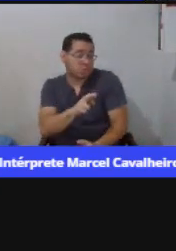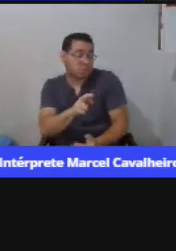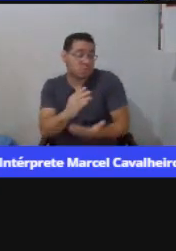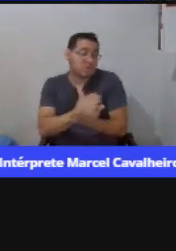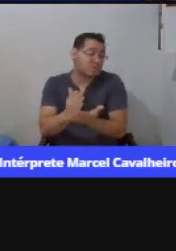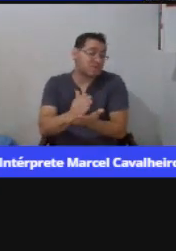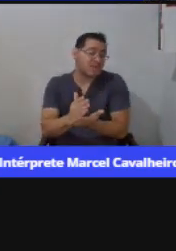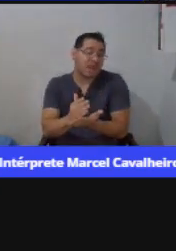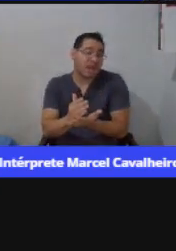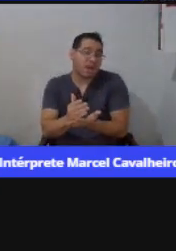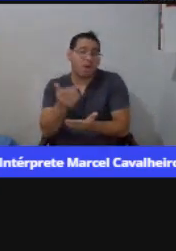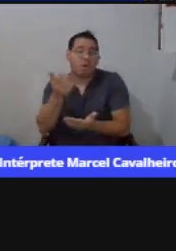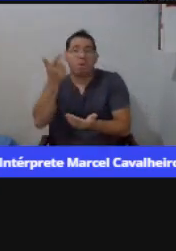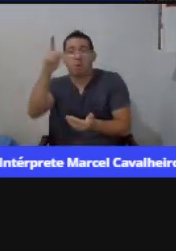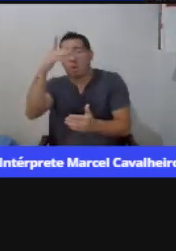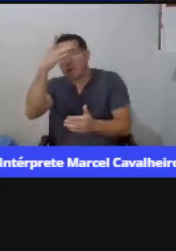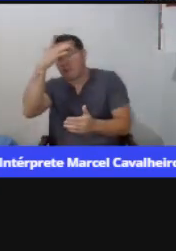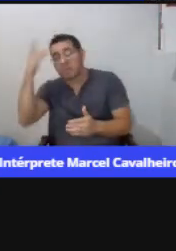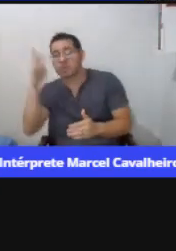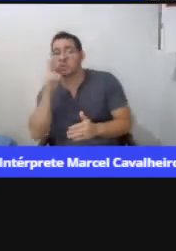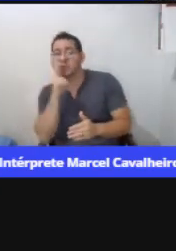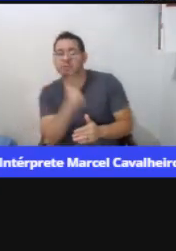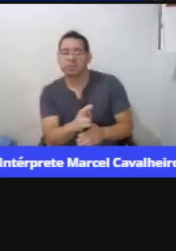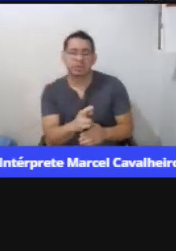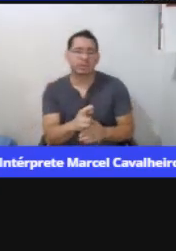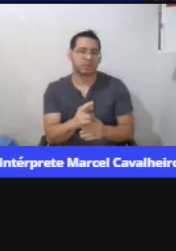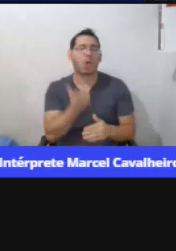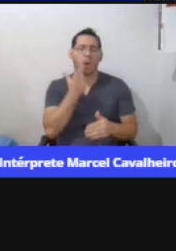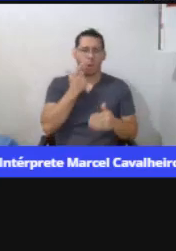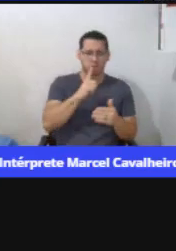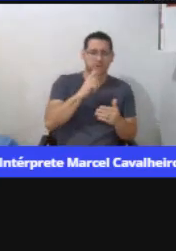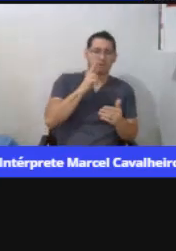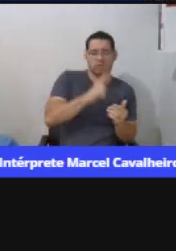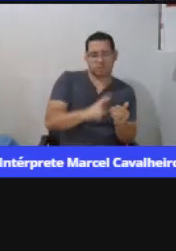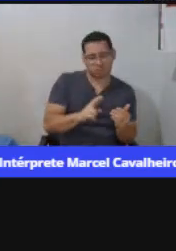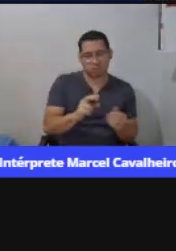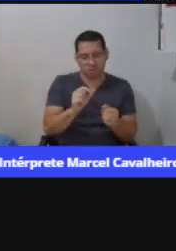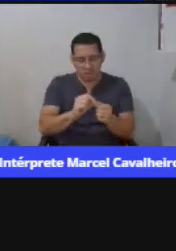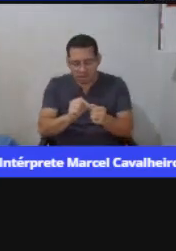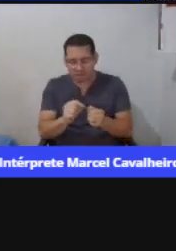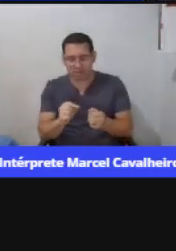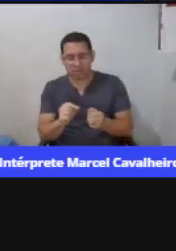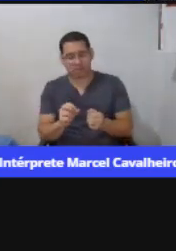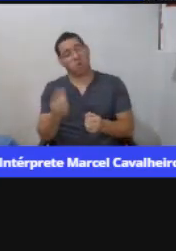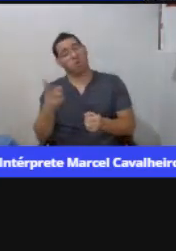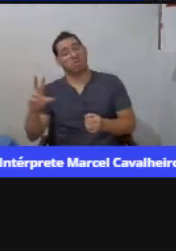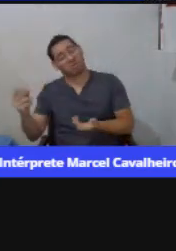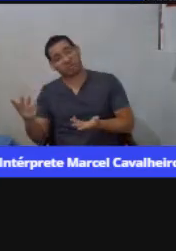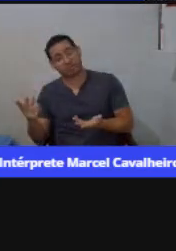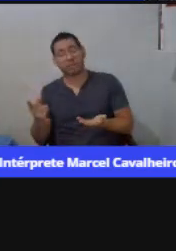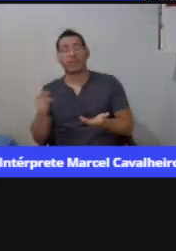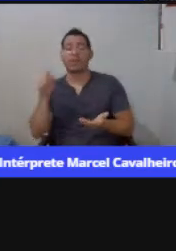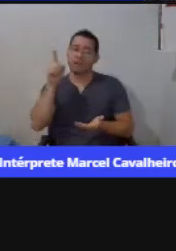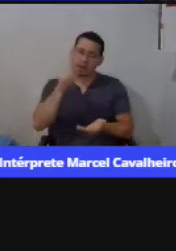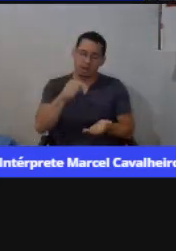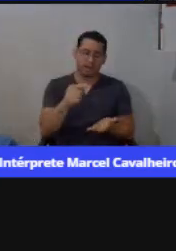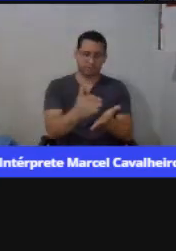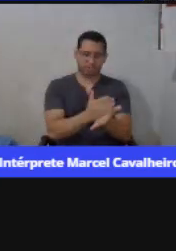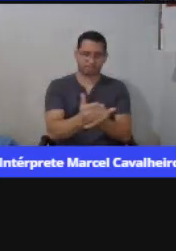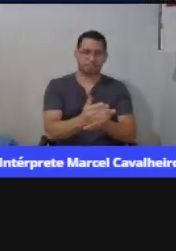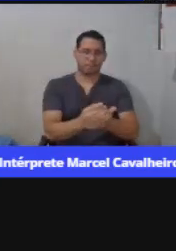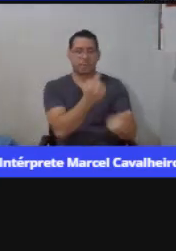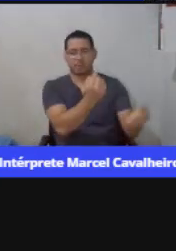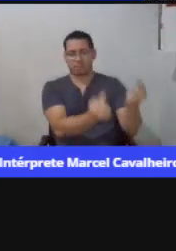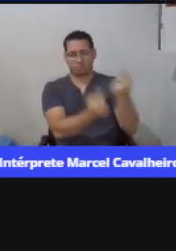alguém? Teve condições de realizar? Não teve? Então, aí cabe ao professor, cabe à equipe da escola, para fazer